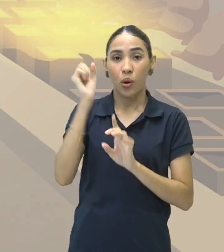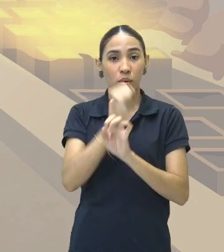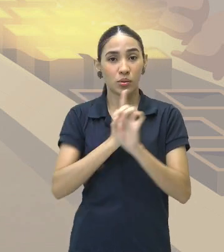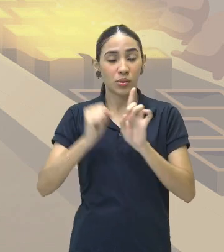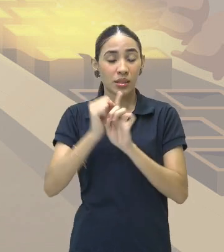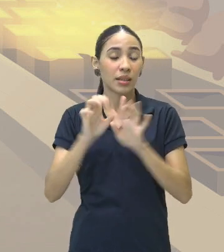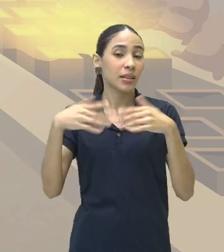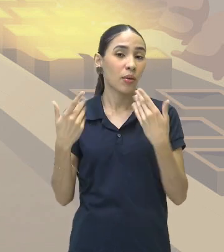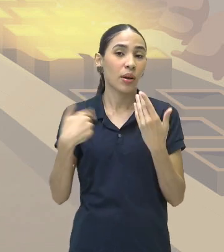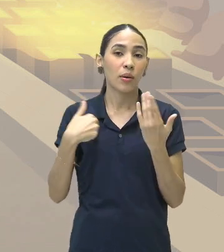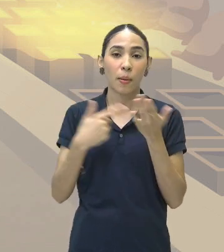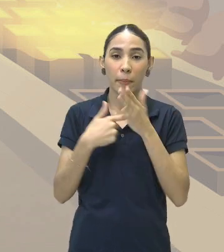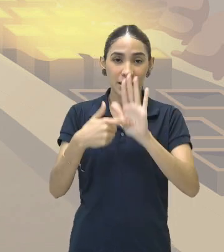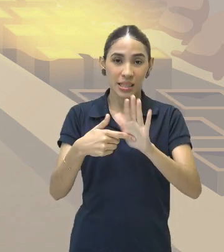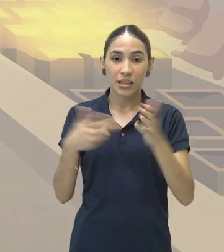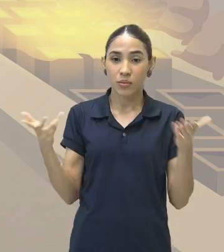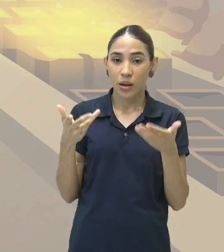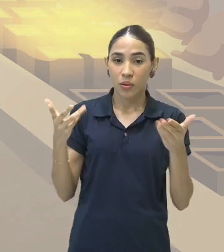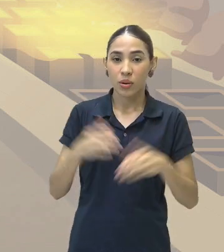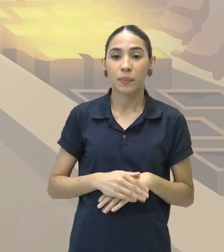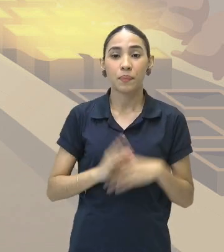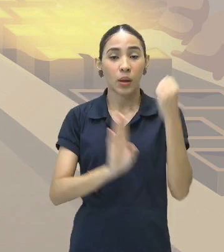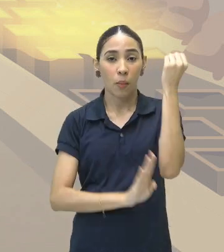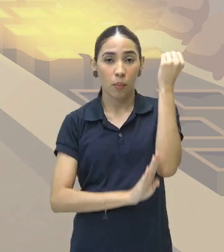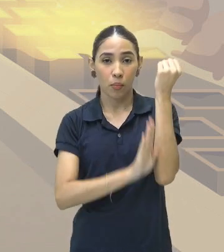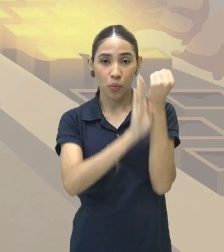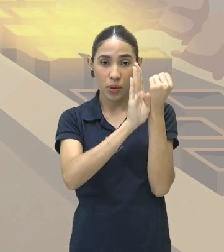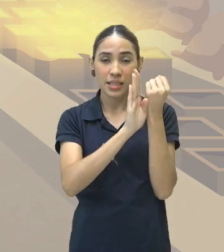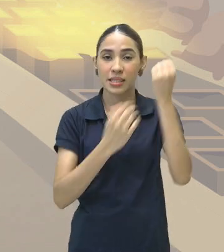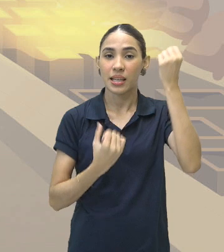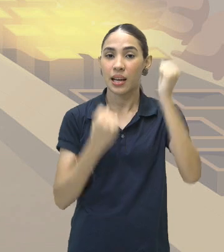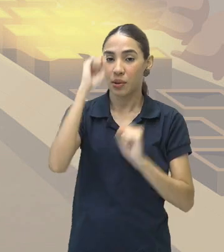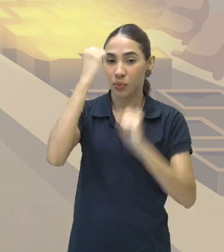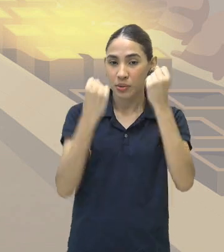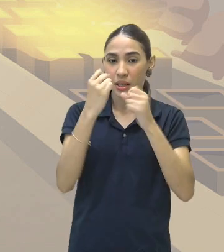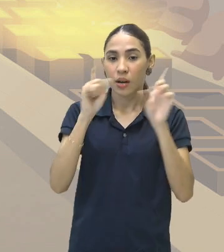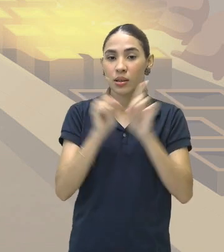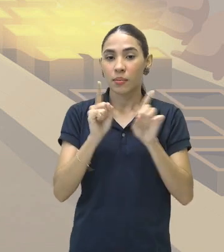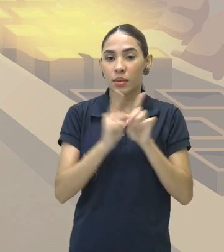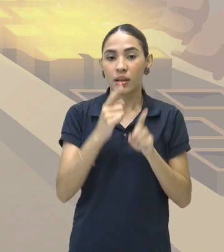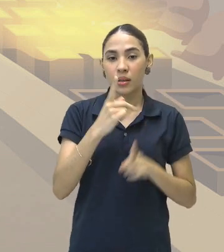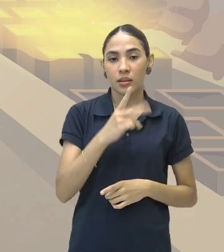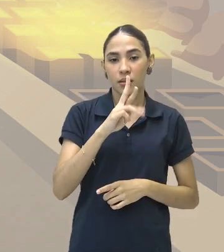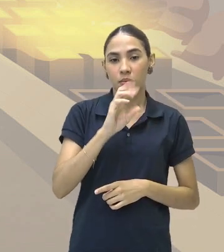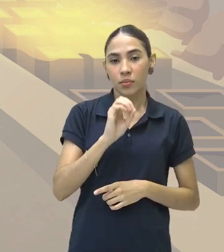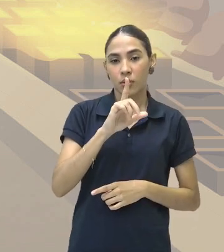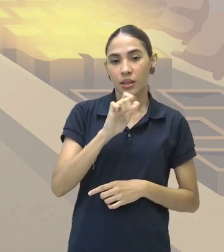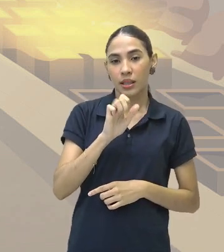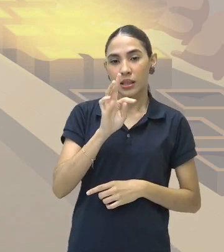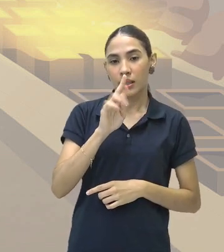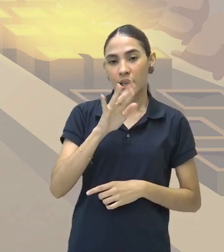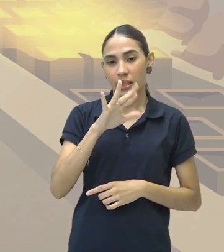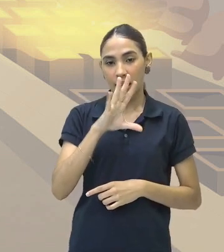eu apresento a vocês a burguesia industrial e o proletariado.